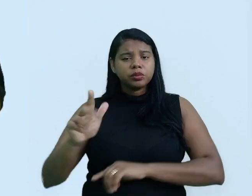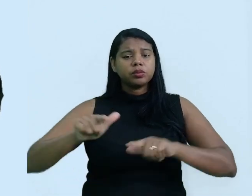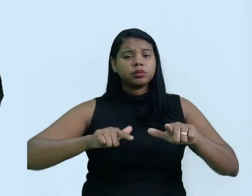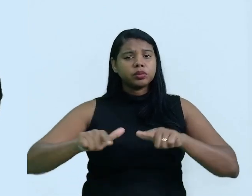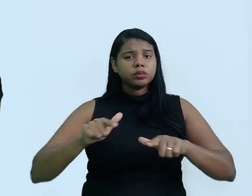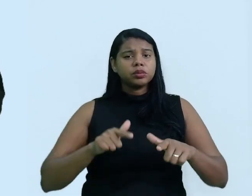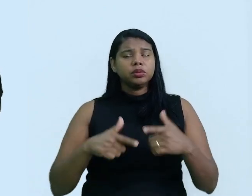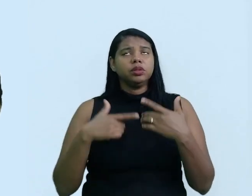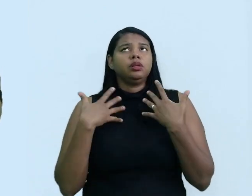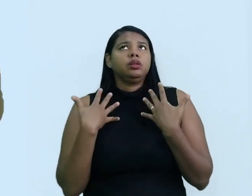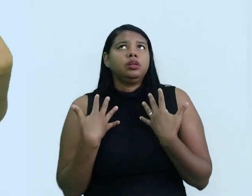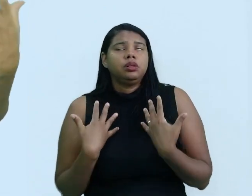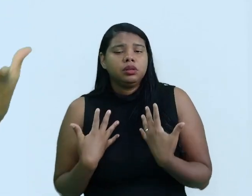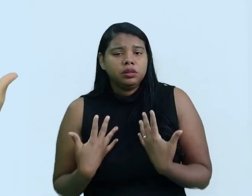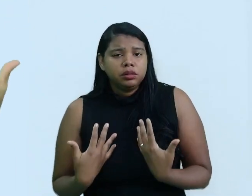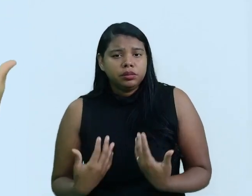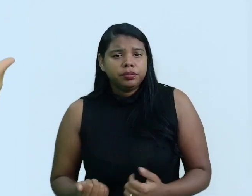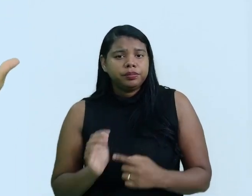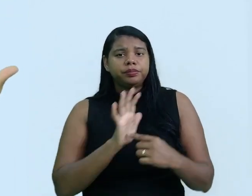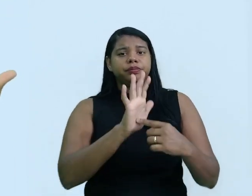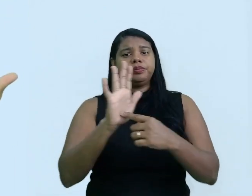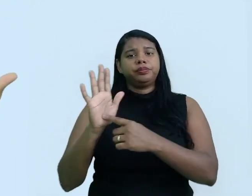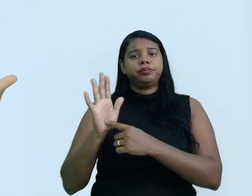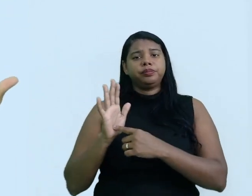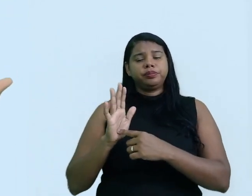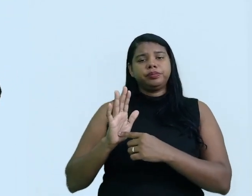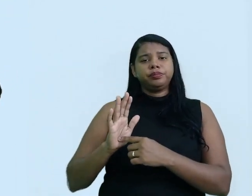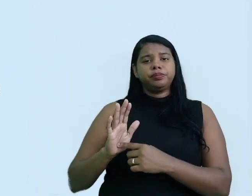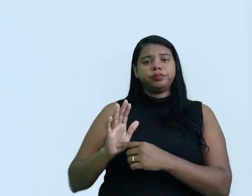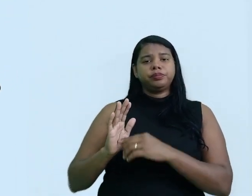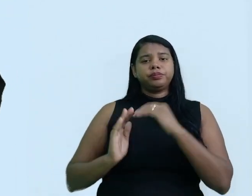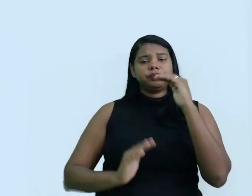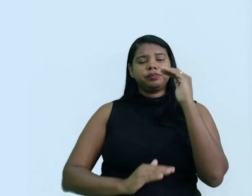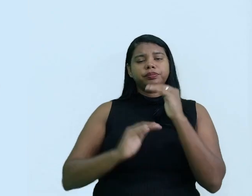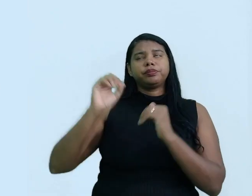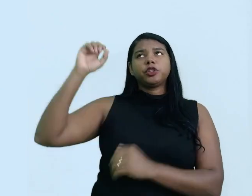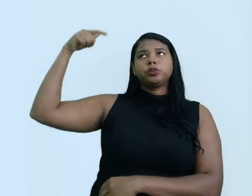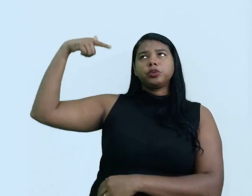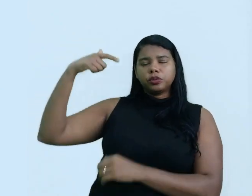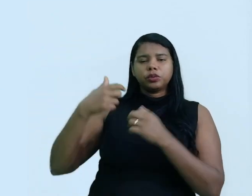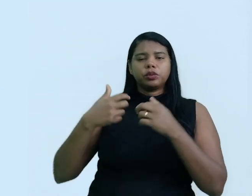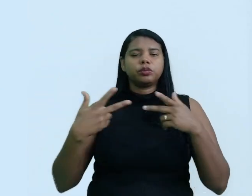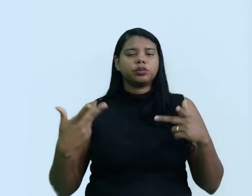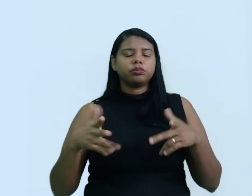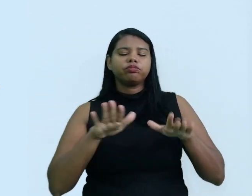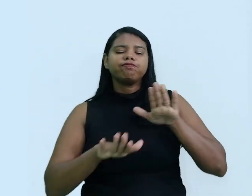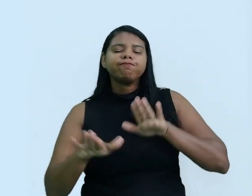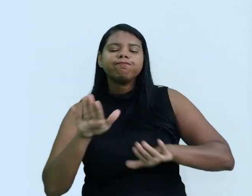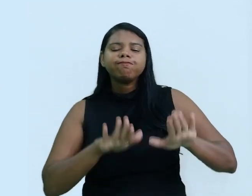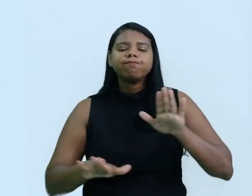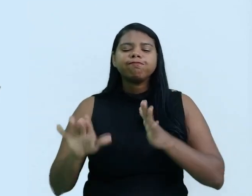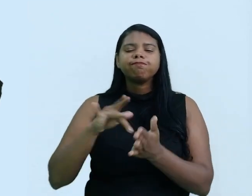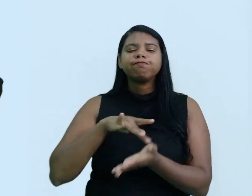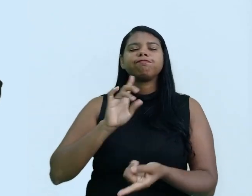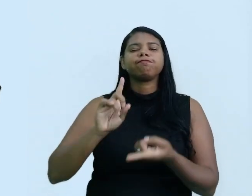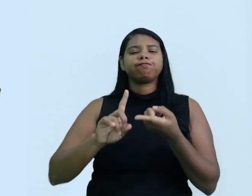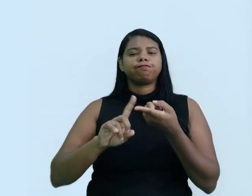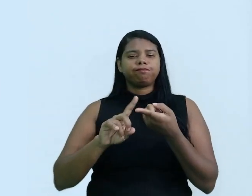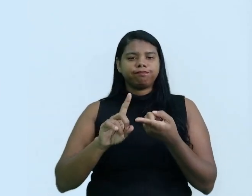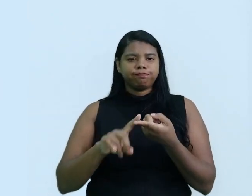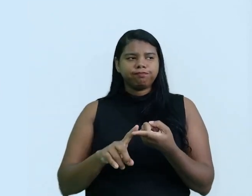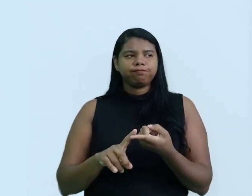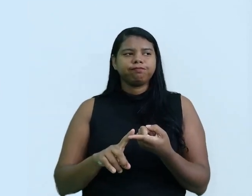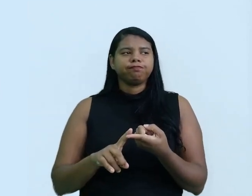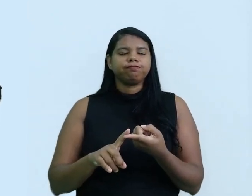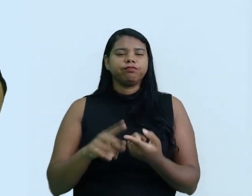uma exaustão devido à exposição à temperatura elevada. E também deve ter esse cuidado em relação aos resíduos que